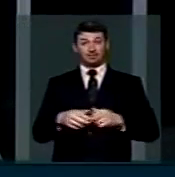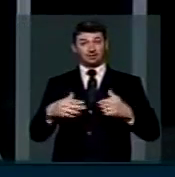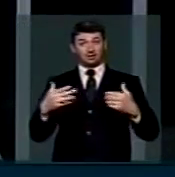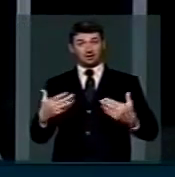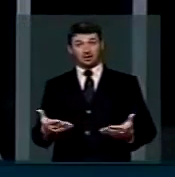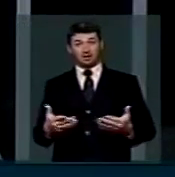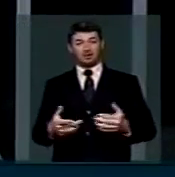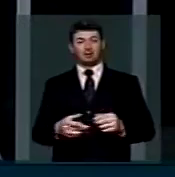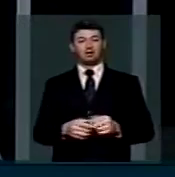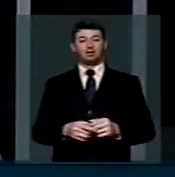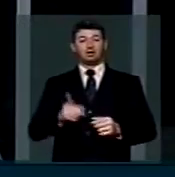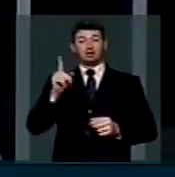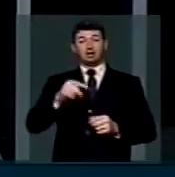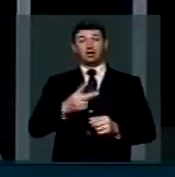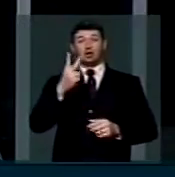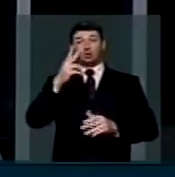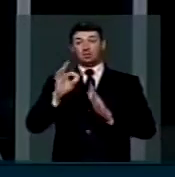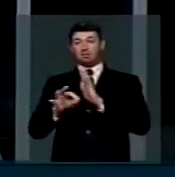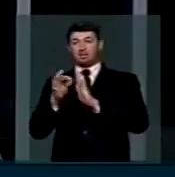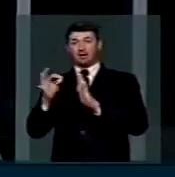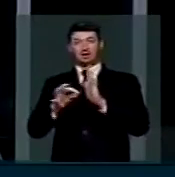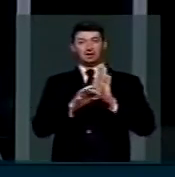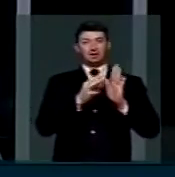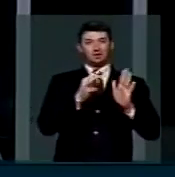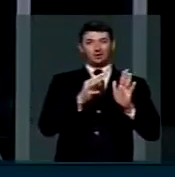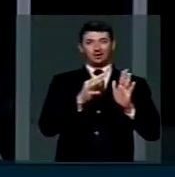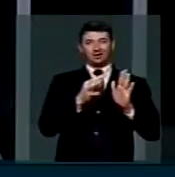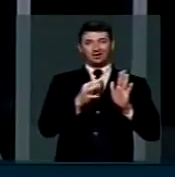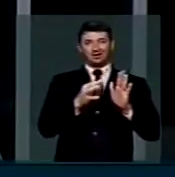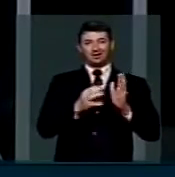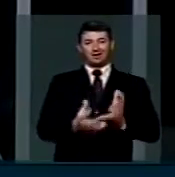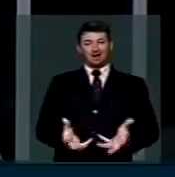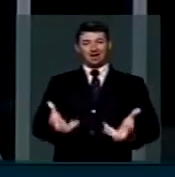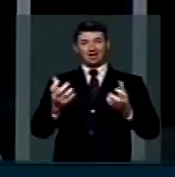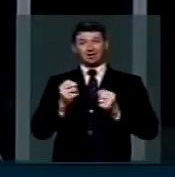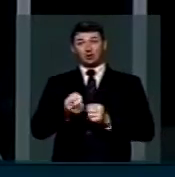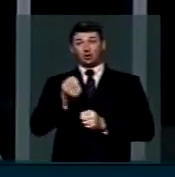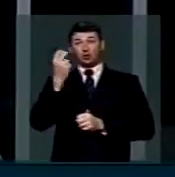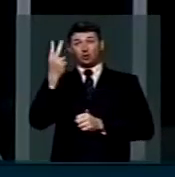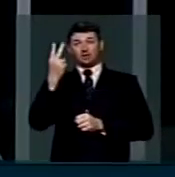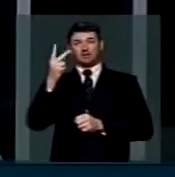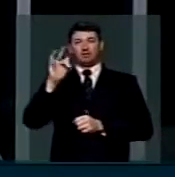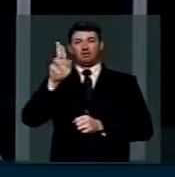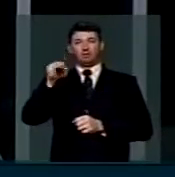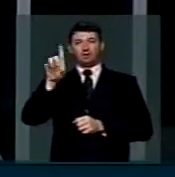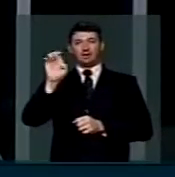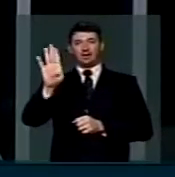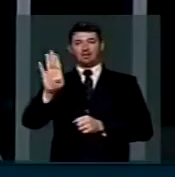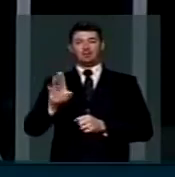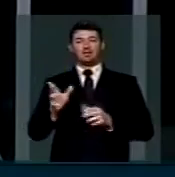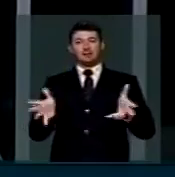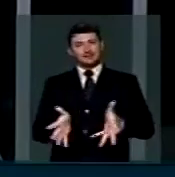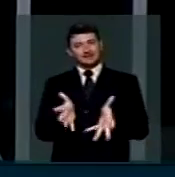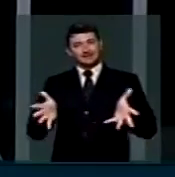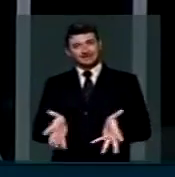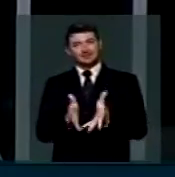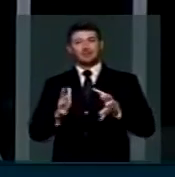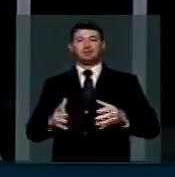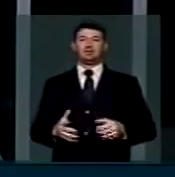caso, computada como 2 matrículas, senhor presidente, e recebendo 2 vezes o Fundeb para